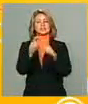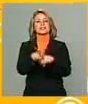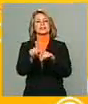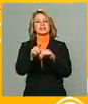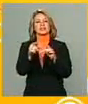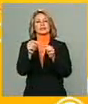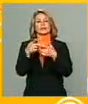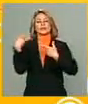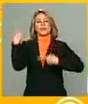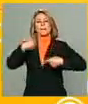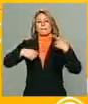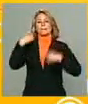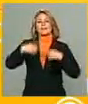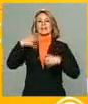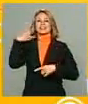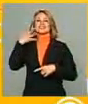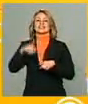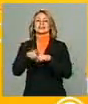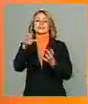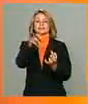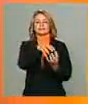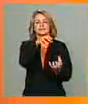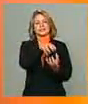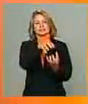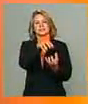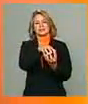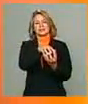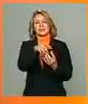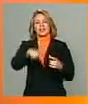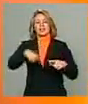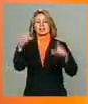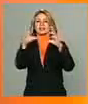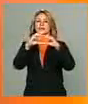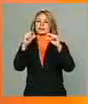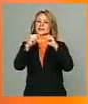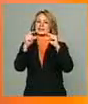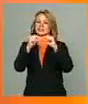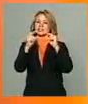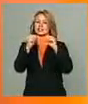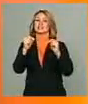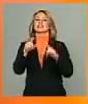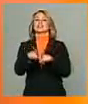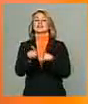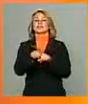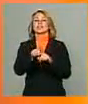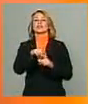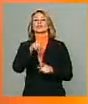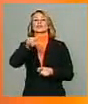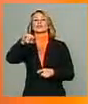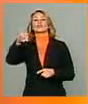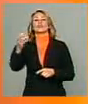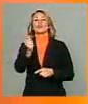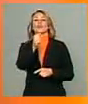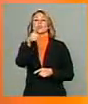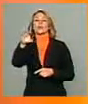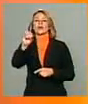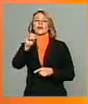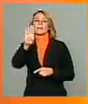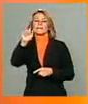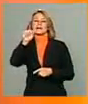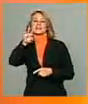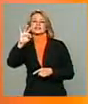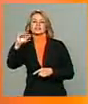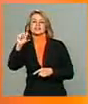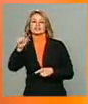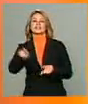sobre políticas de envelhecimento em Brasília o gerontólogo social João Batista de Medeiros foi quem